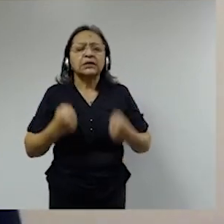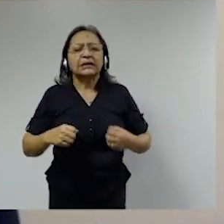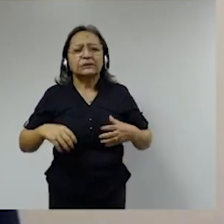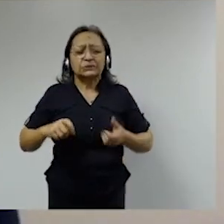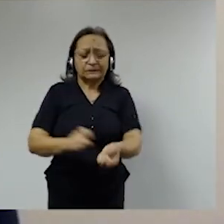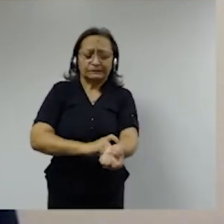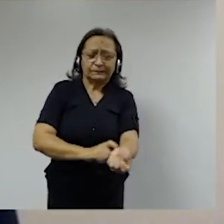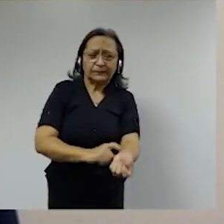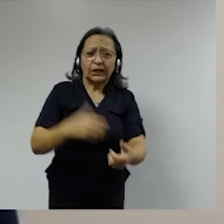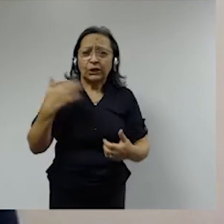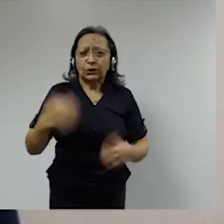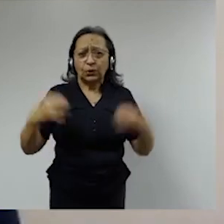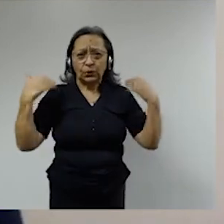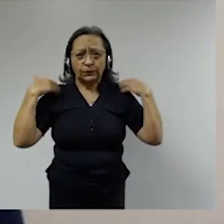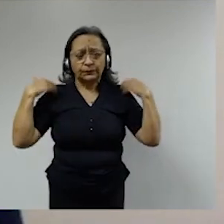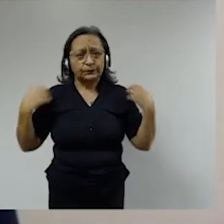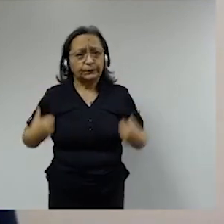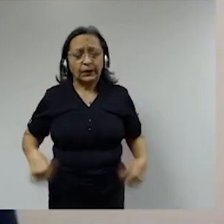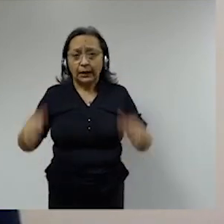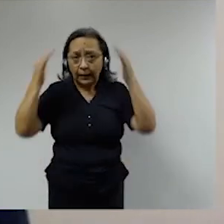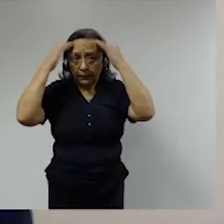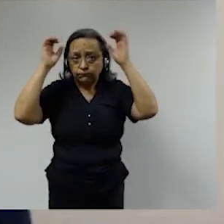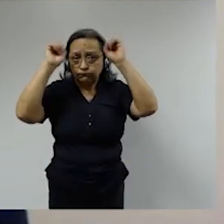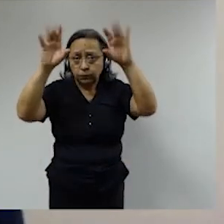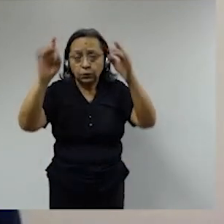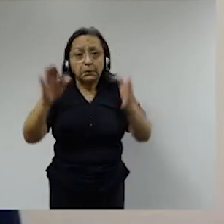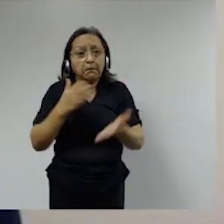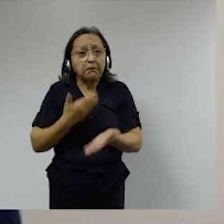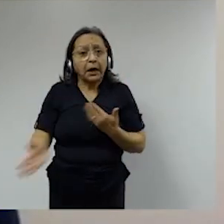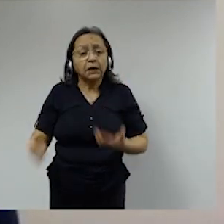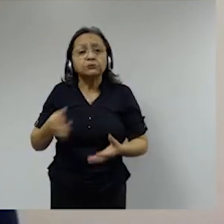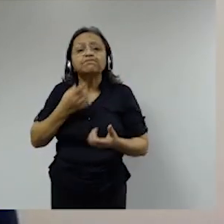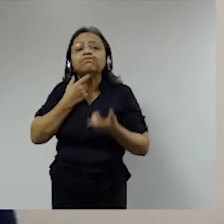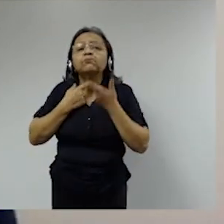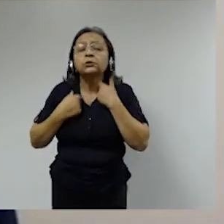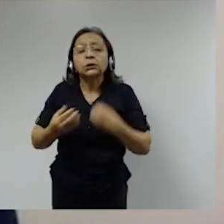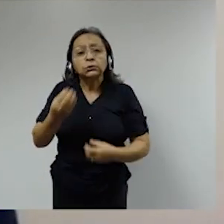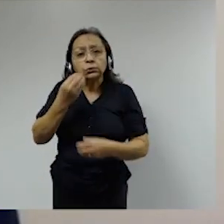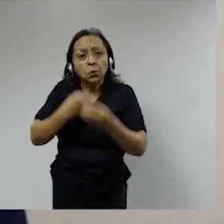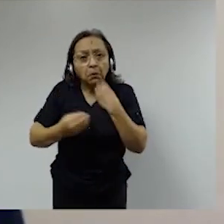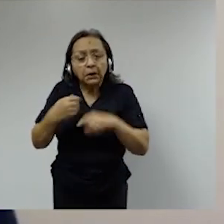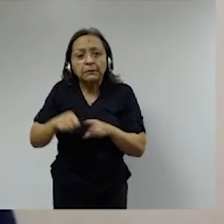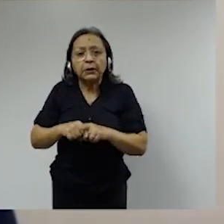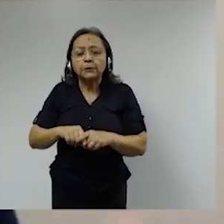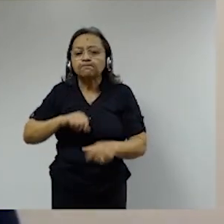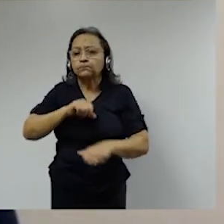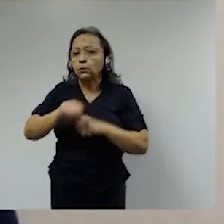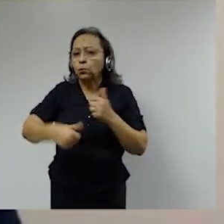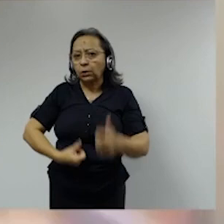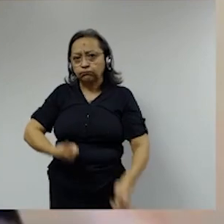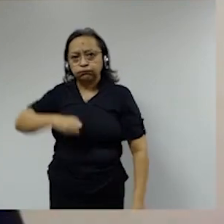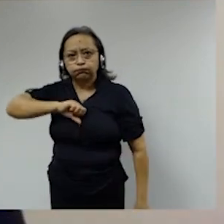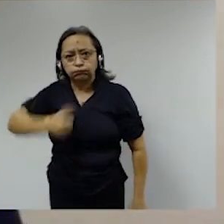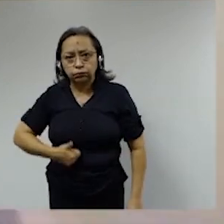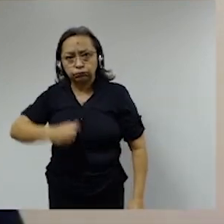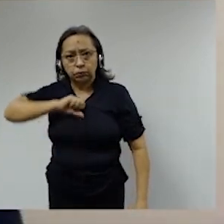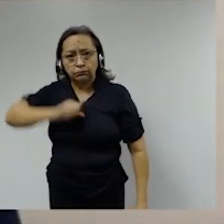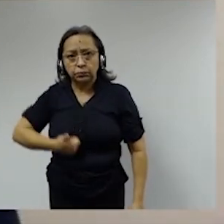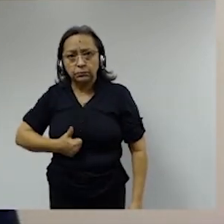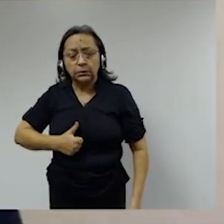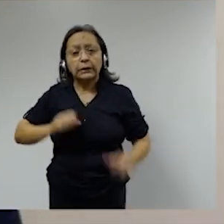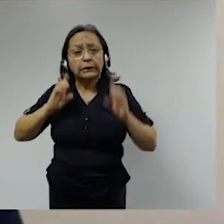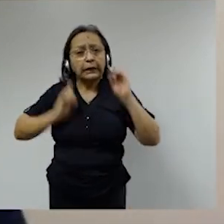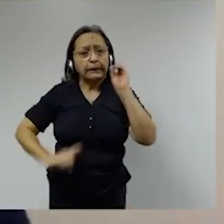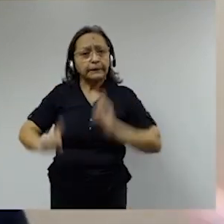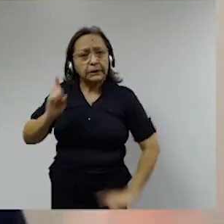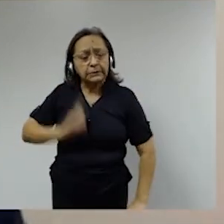dores musculares e de cabeça, falta de apetite ou fome em excesso, alterações de humor, falta de memória, depressão e